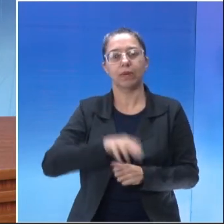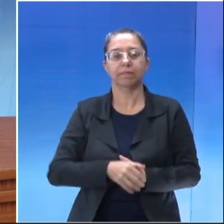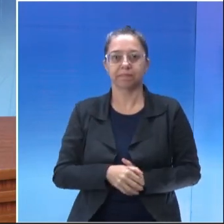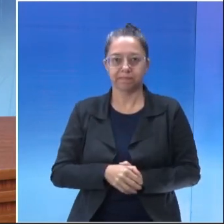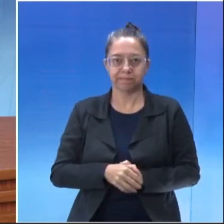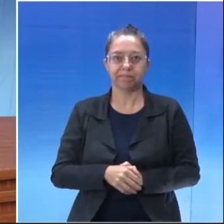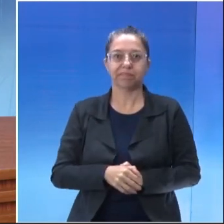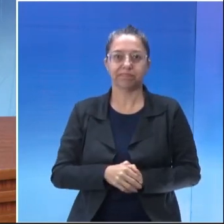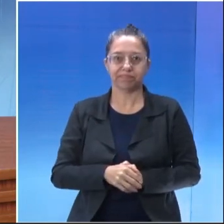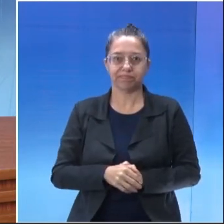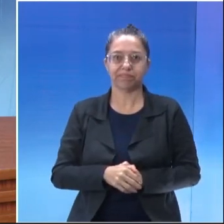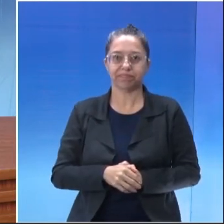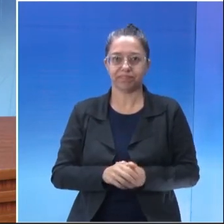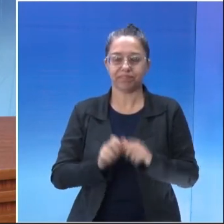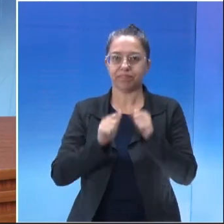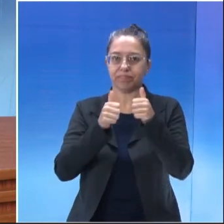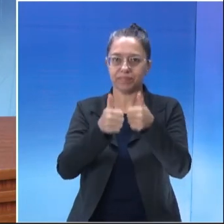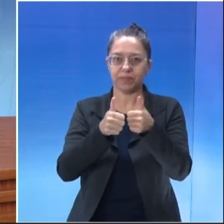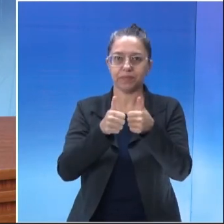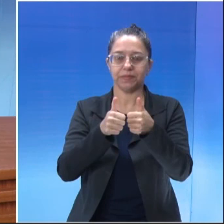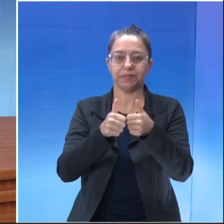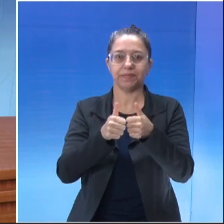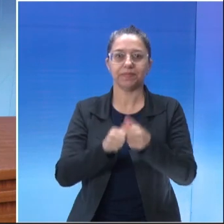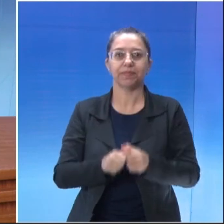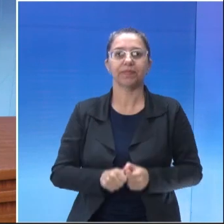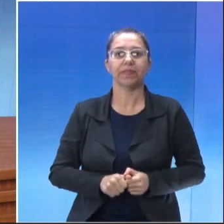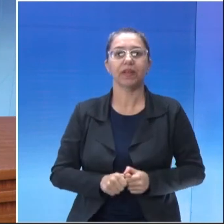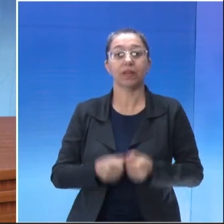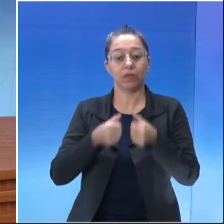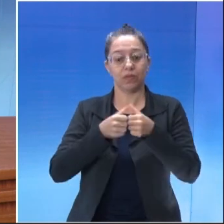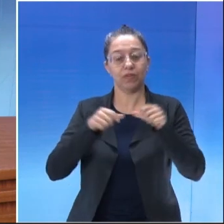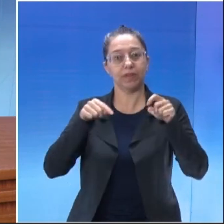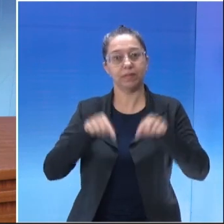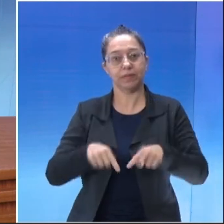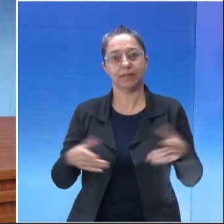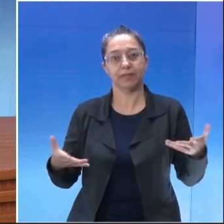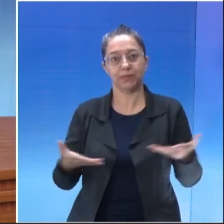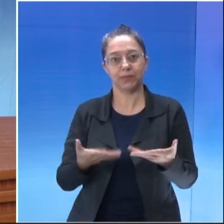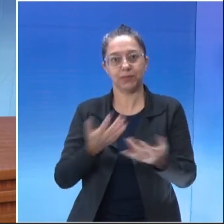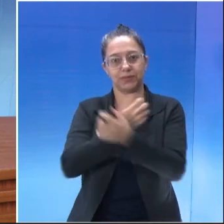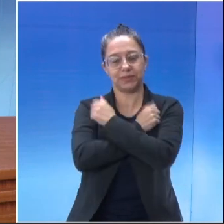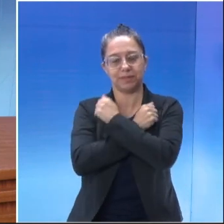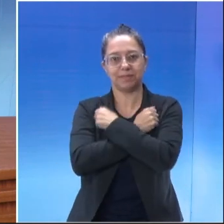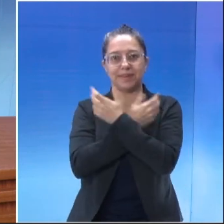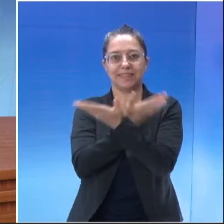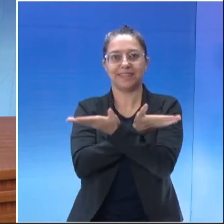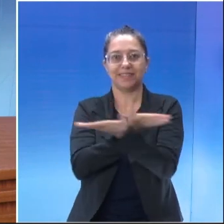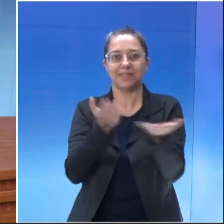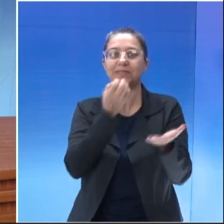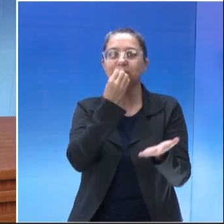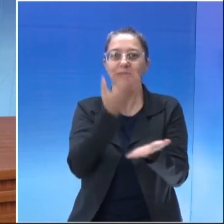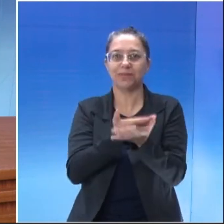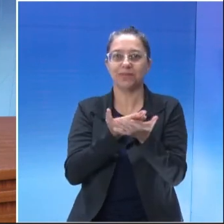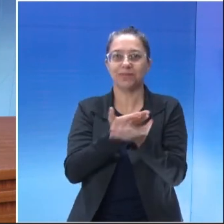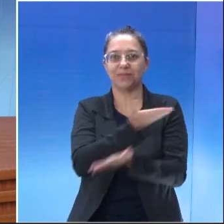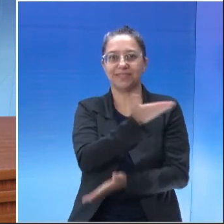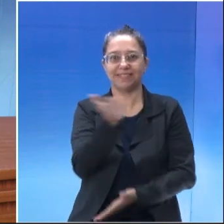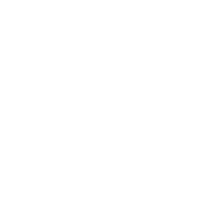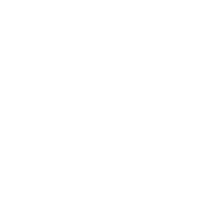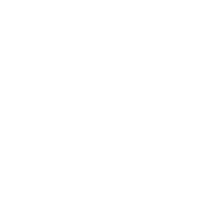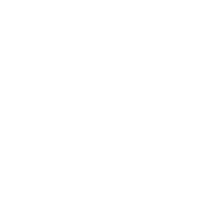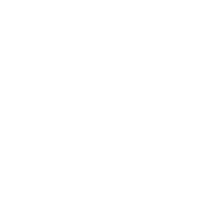você produzir a sua redação. Então, a gente fica por aqui hoje. Um grande abraço, bons estudos a vocês.